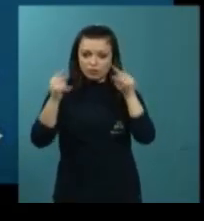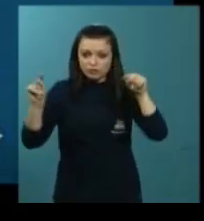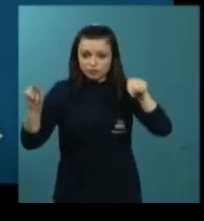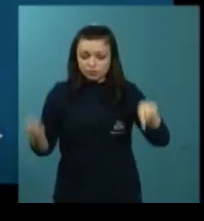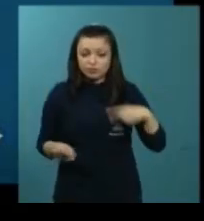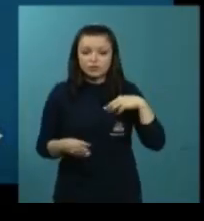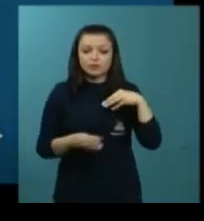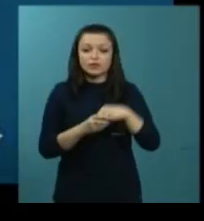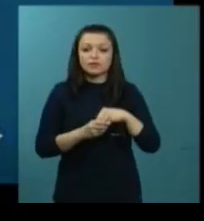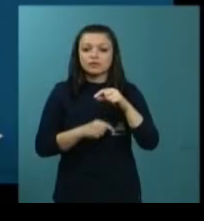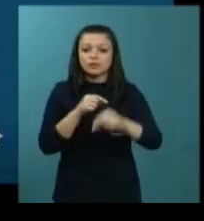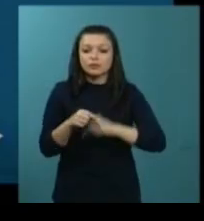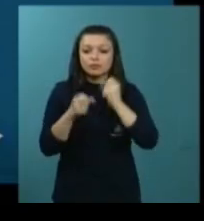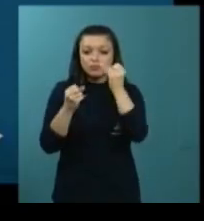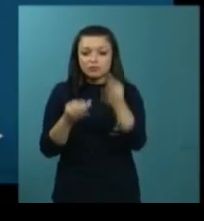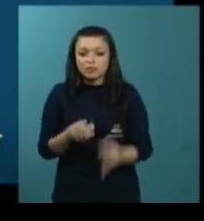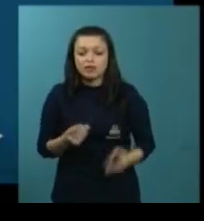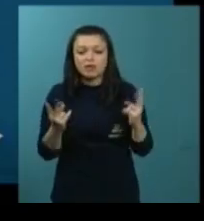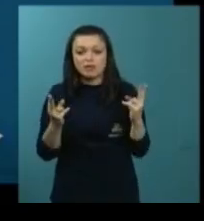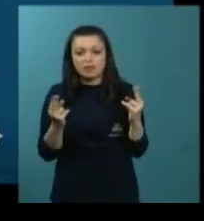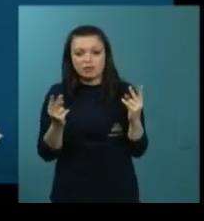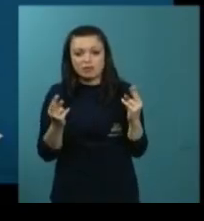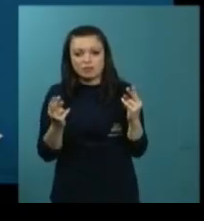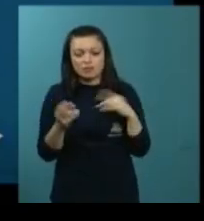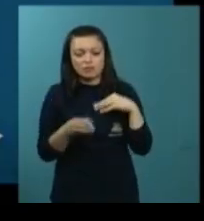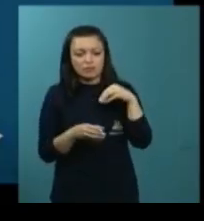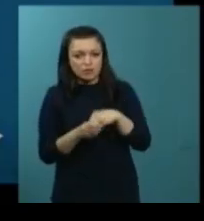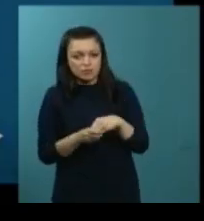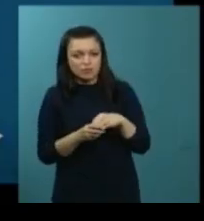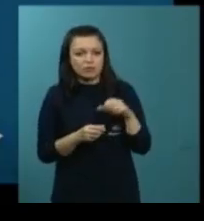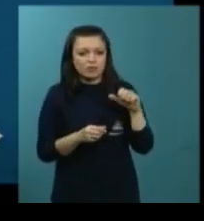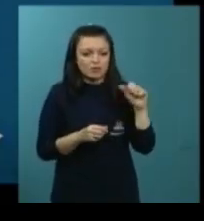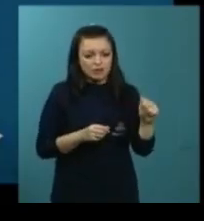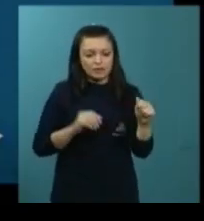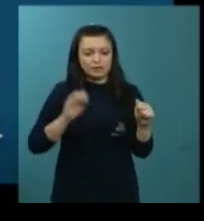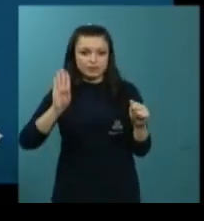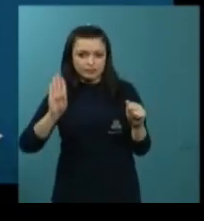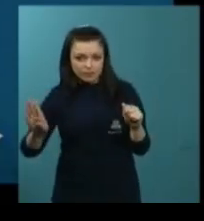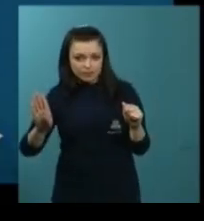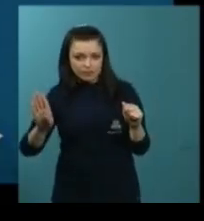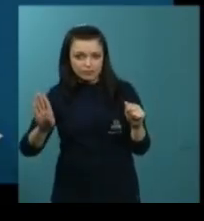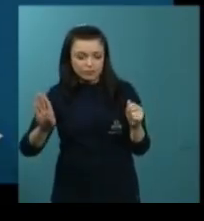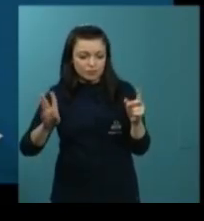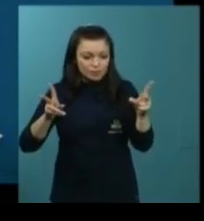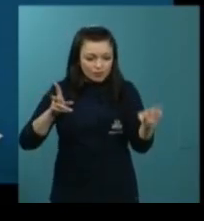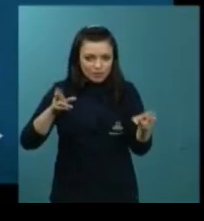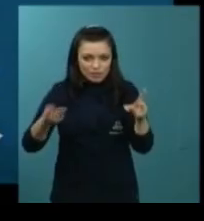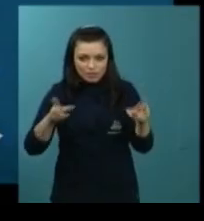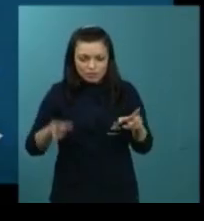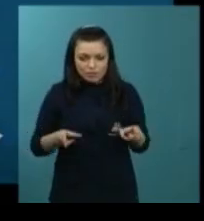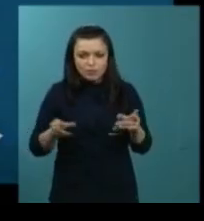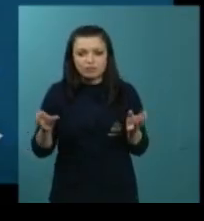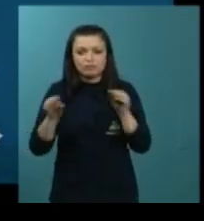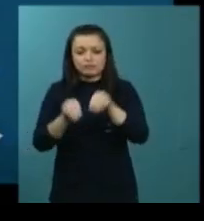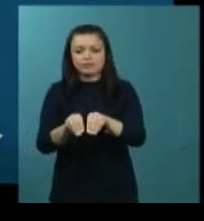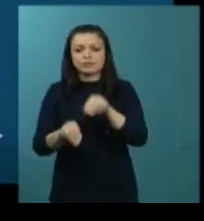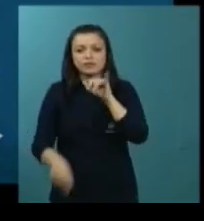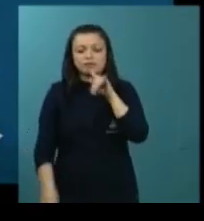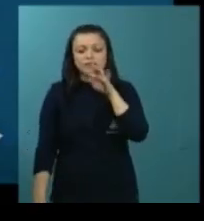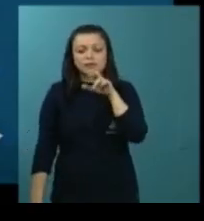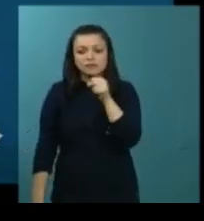cujos elementos são comuns aos conjuntos dados. Então,